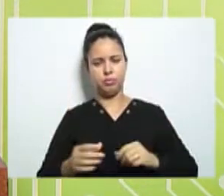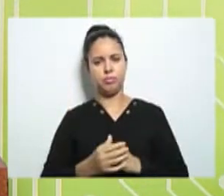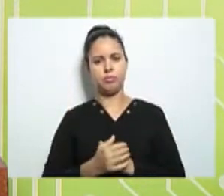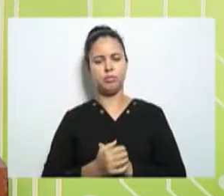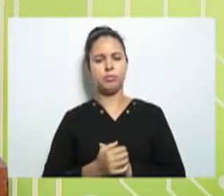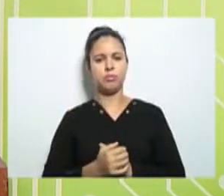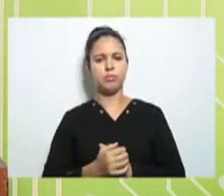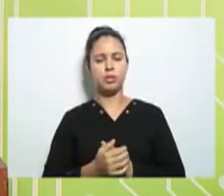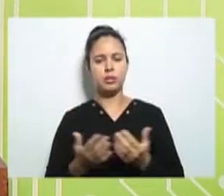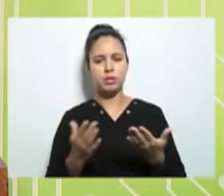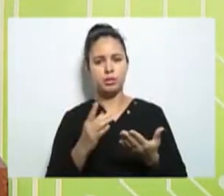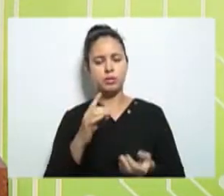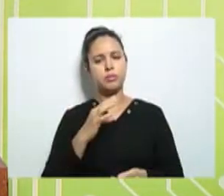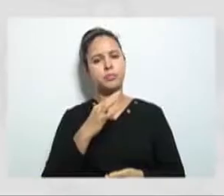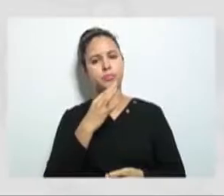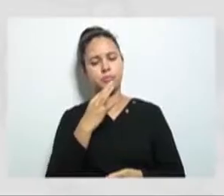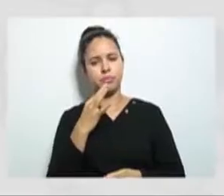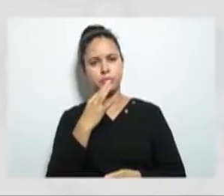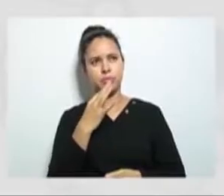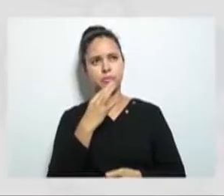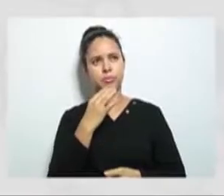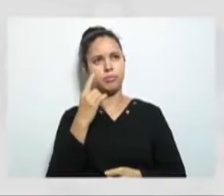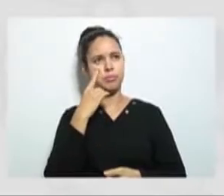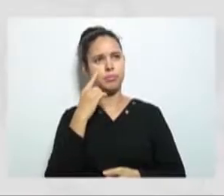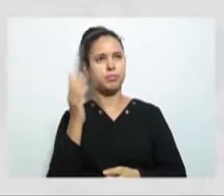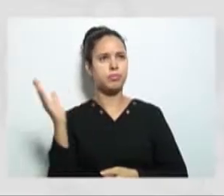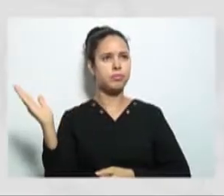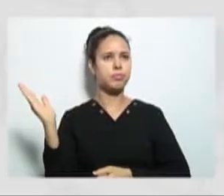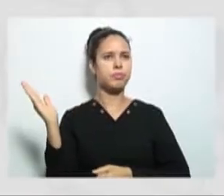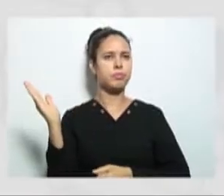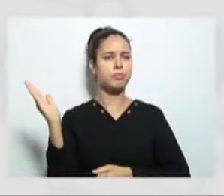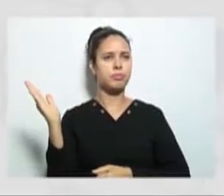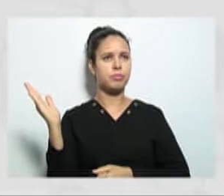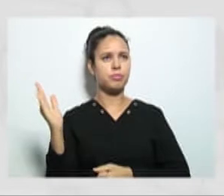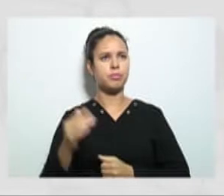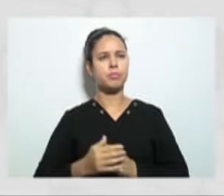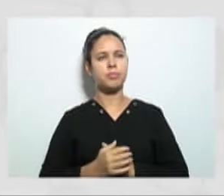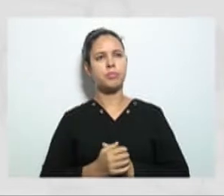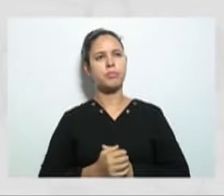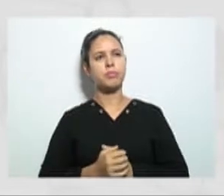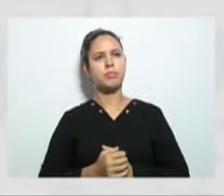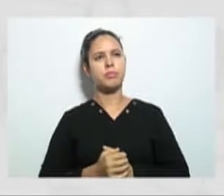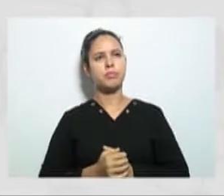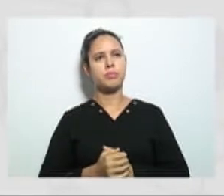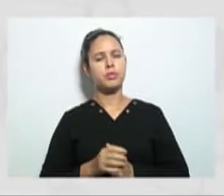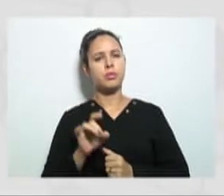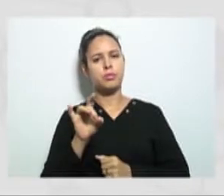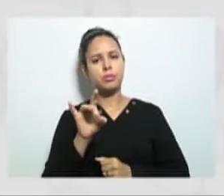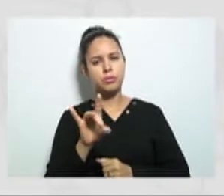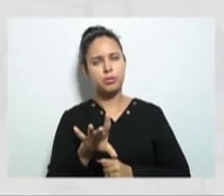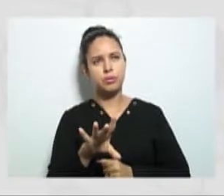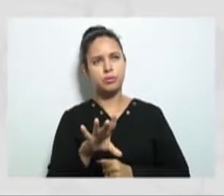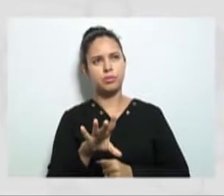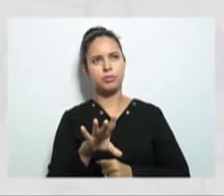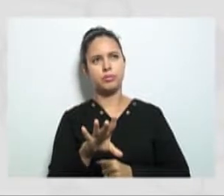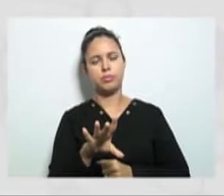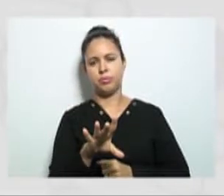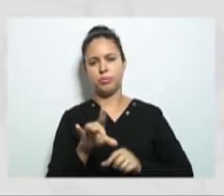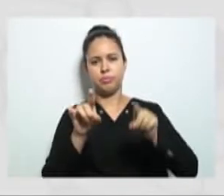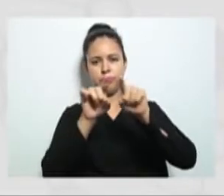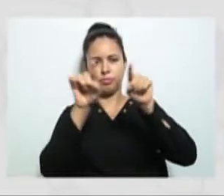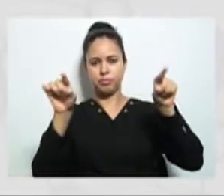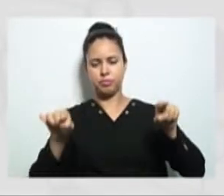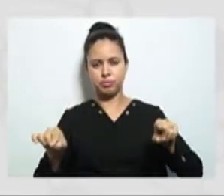que fazem parte do nosso computador, né, gente? Trouxe uma imagem aí bem legal para vocês. Geralmente a gente conhece só esse aqui do meio, né, ó, que a